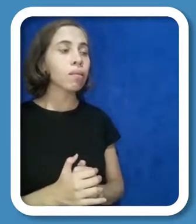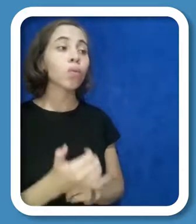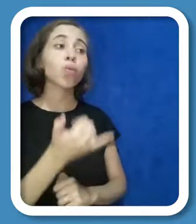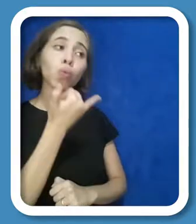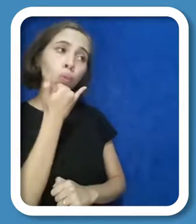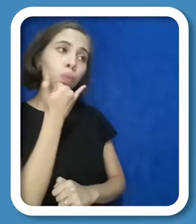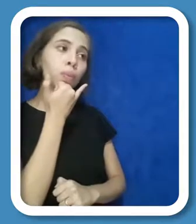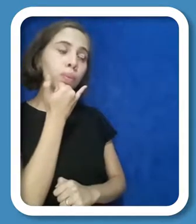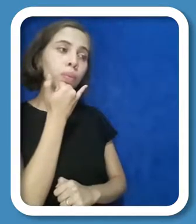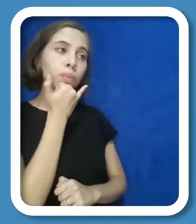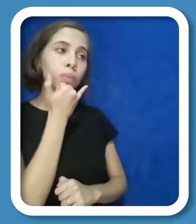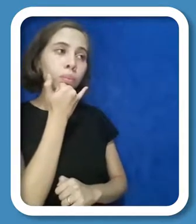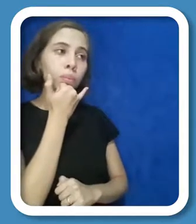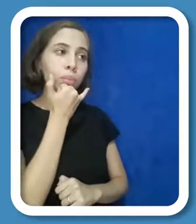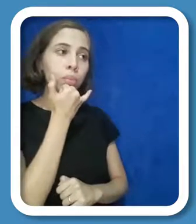Desculpa.